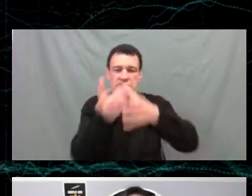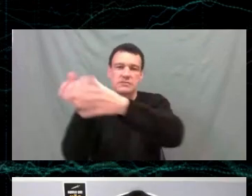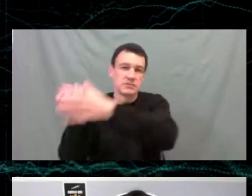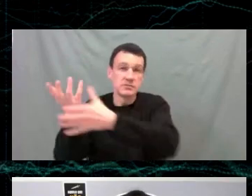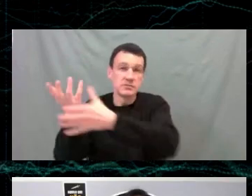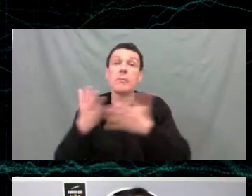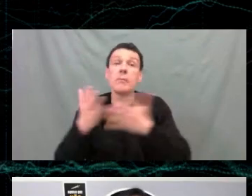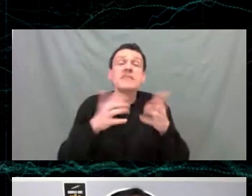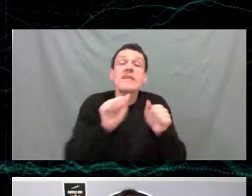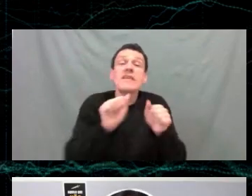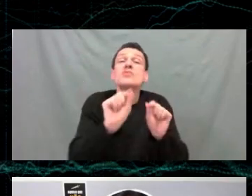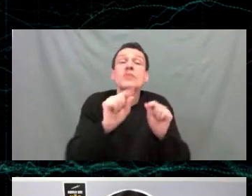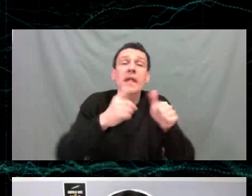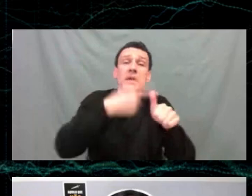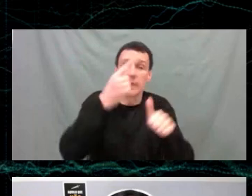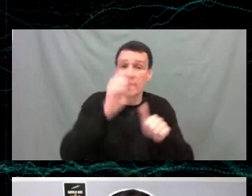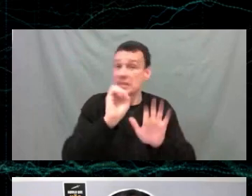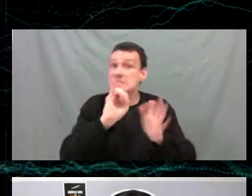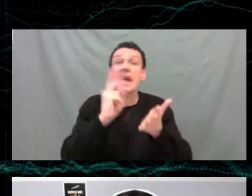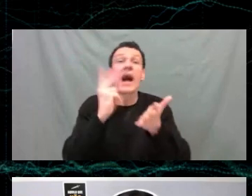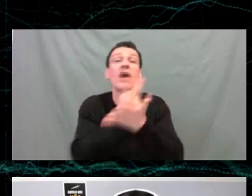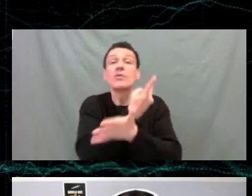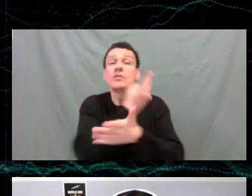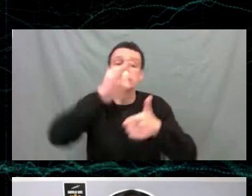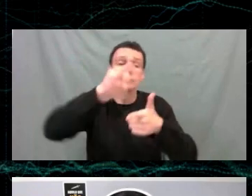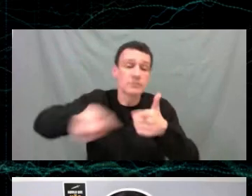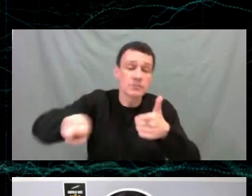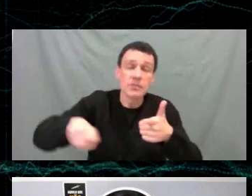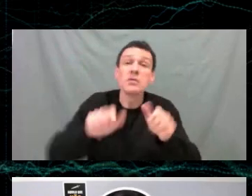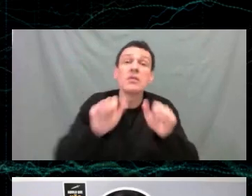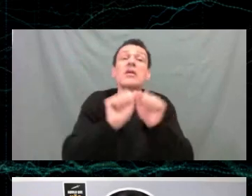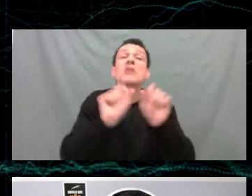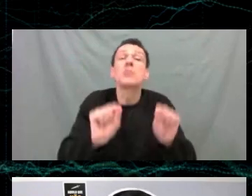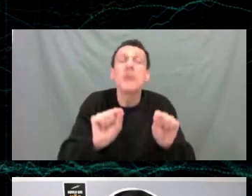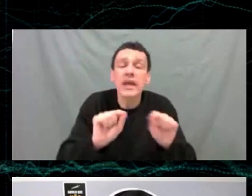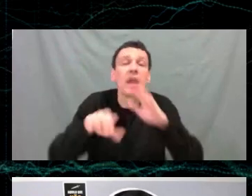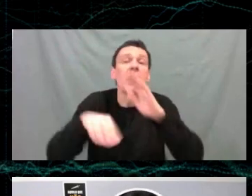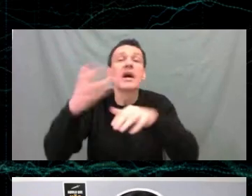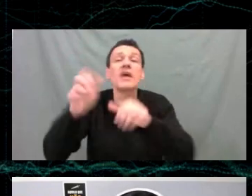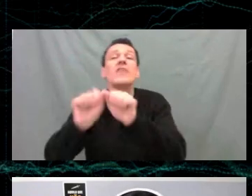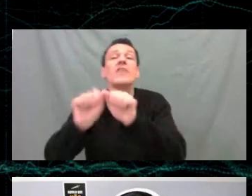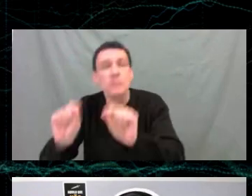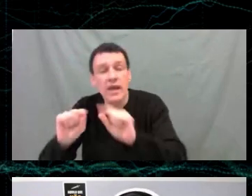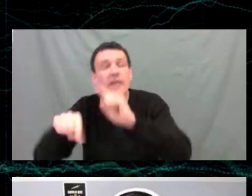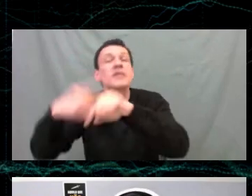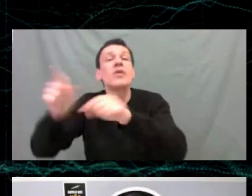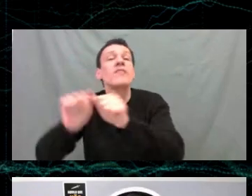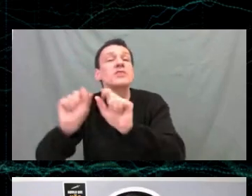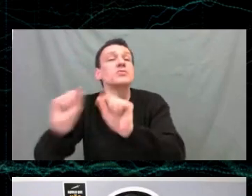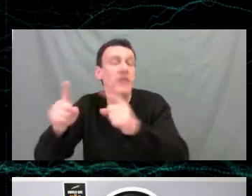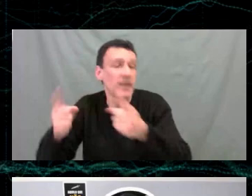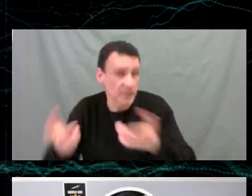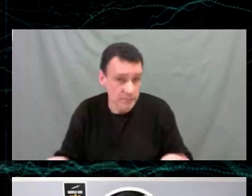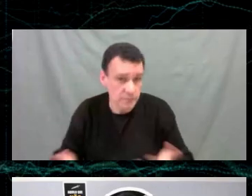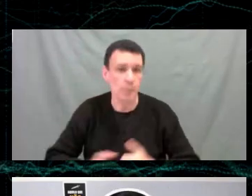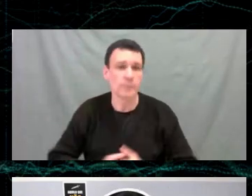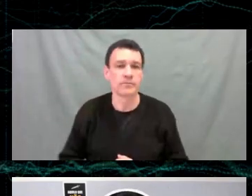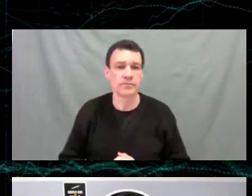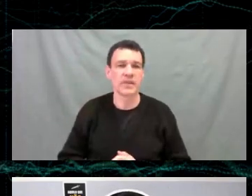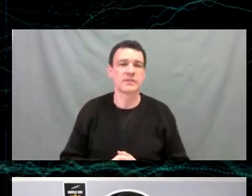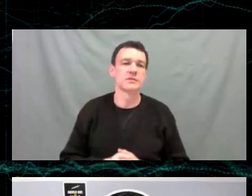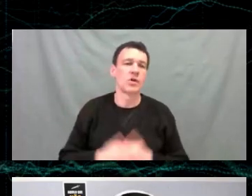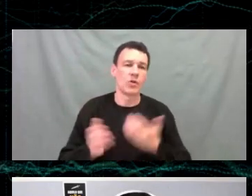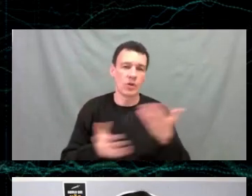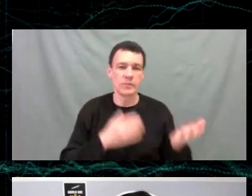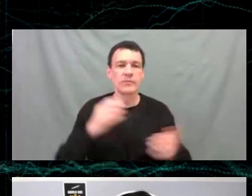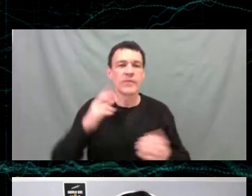que fazer. Se acontecer algum problema, que foi definido numa action, tá? O History Syncer, que, como o próprio nome diz, é o sincronizador do